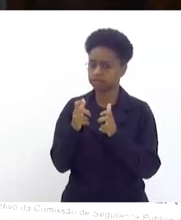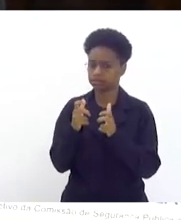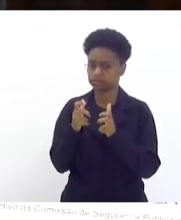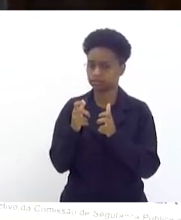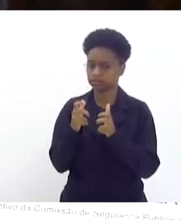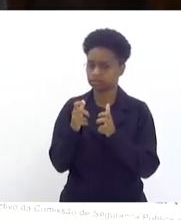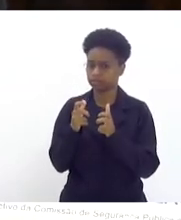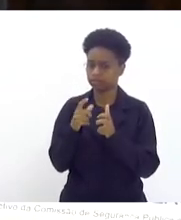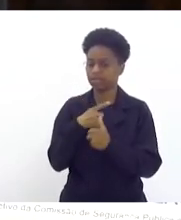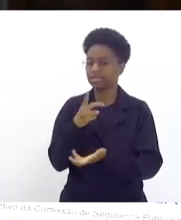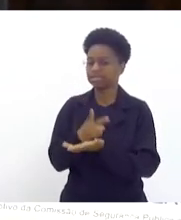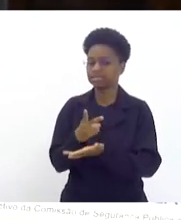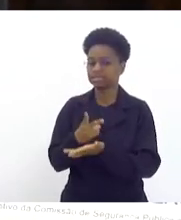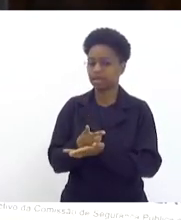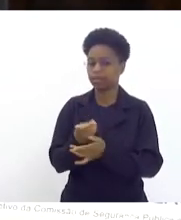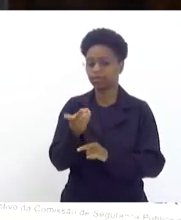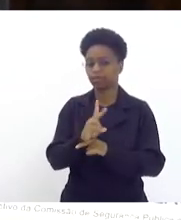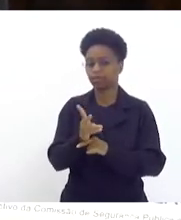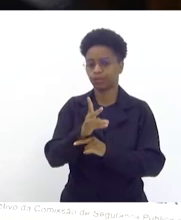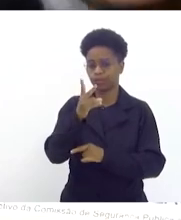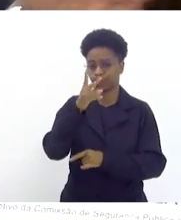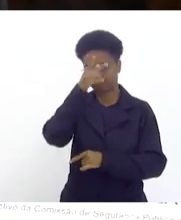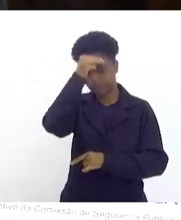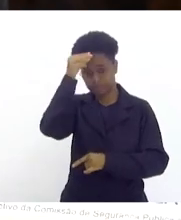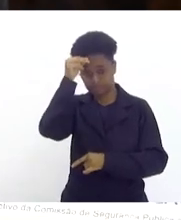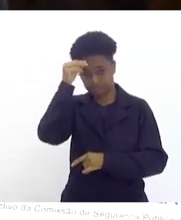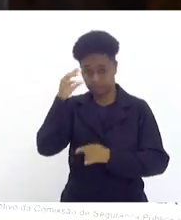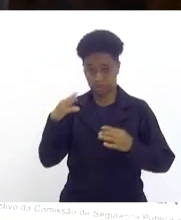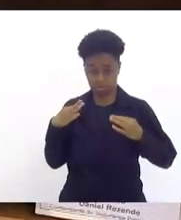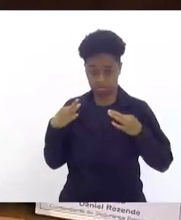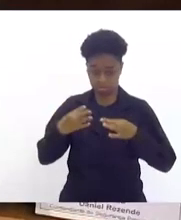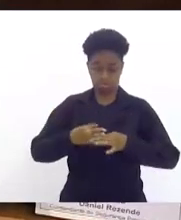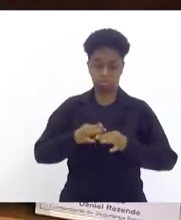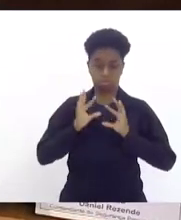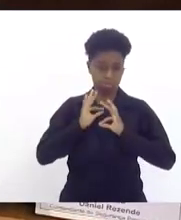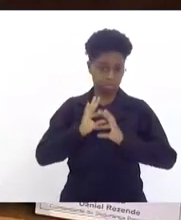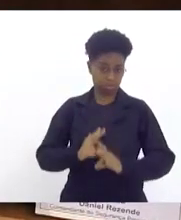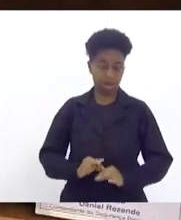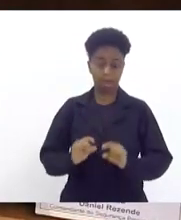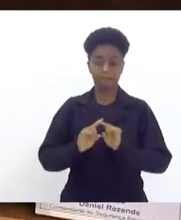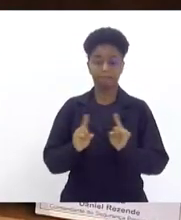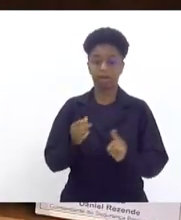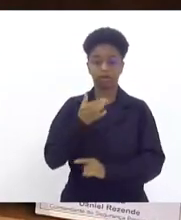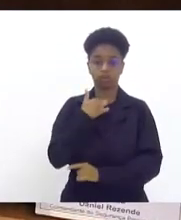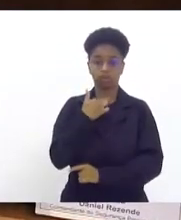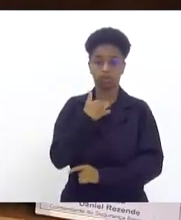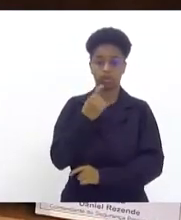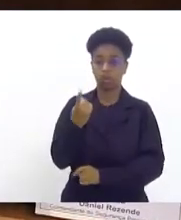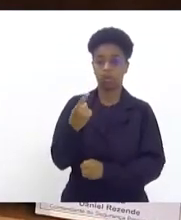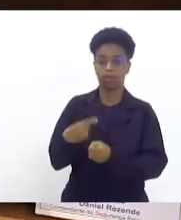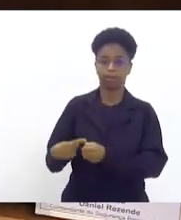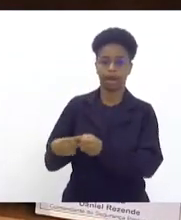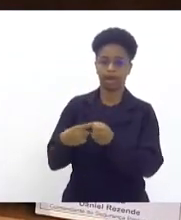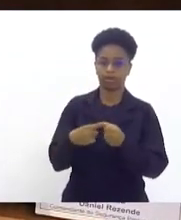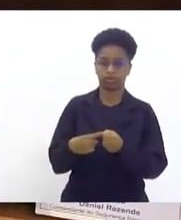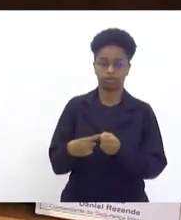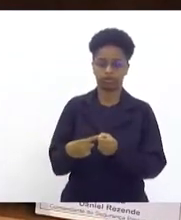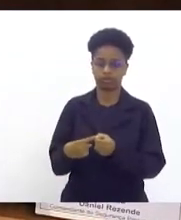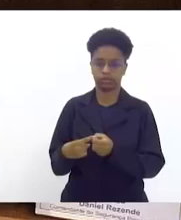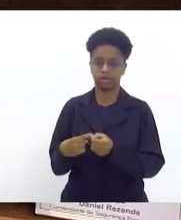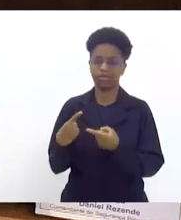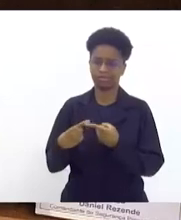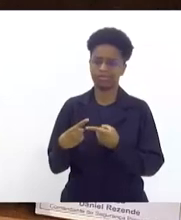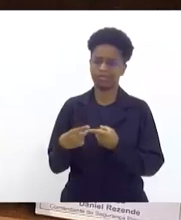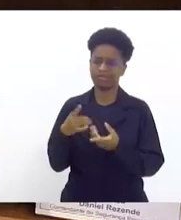sempre tem um guarda municipal fardado e aqui se faz representar mais uma vez mas a gente não pode ter um bairro que na verdade são